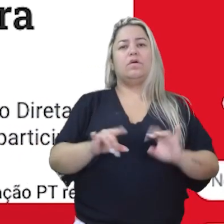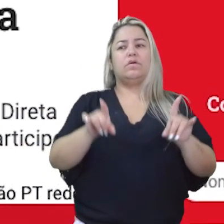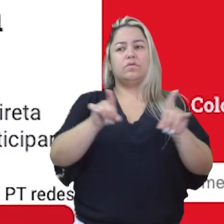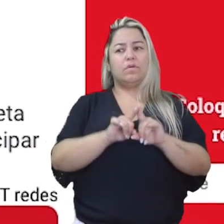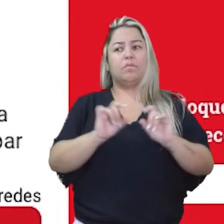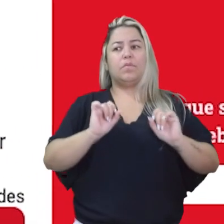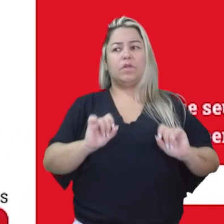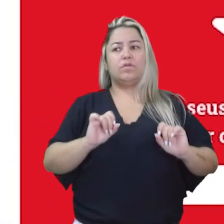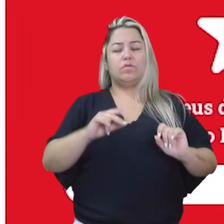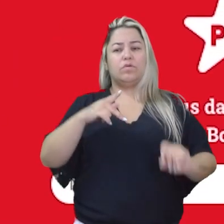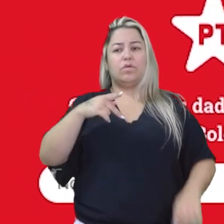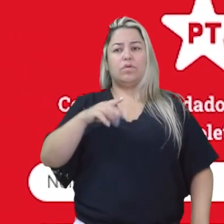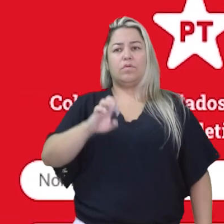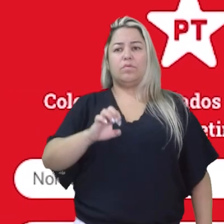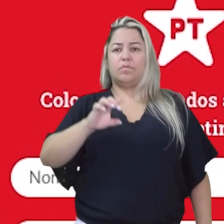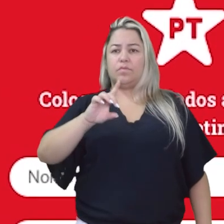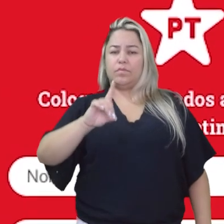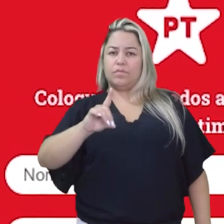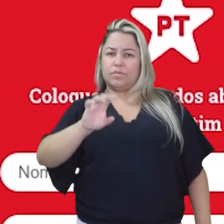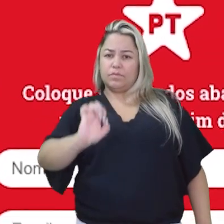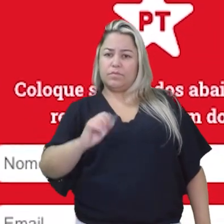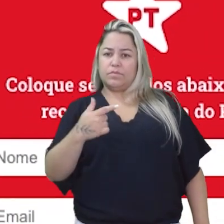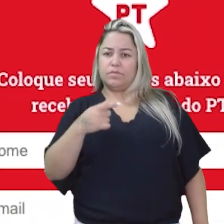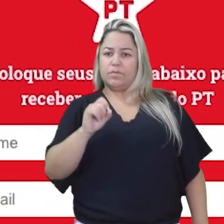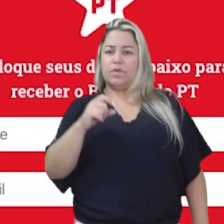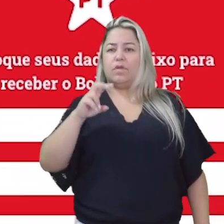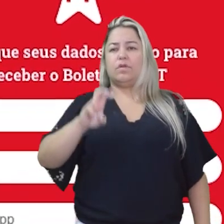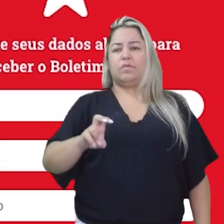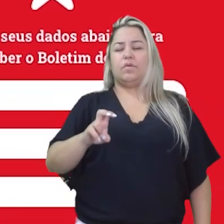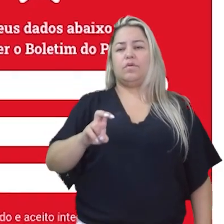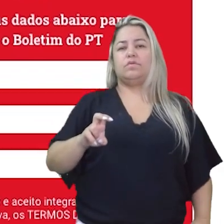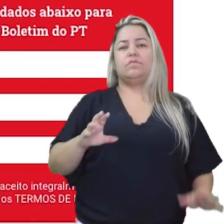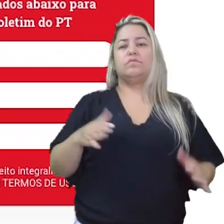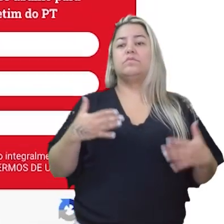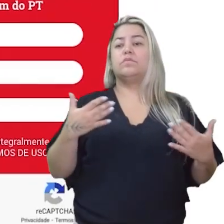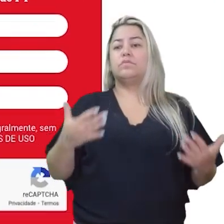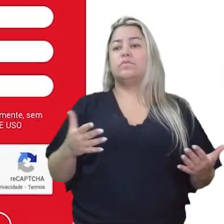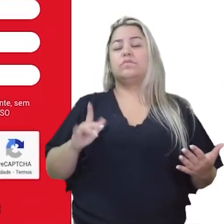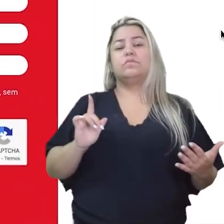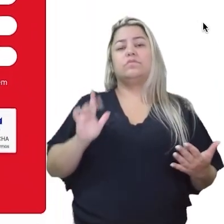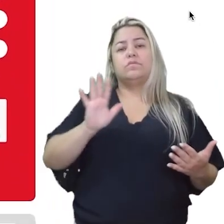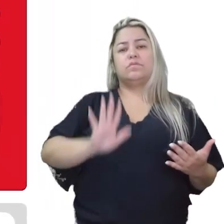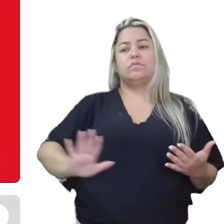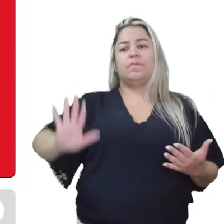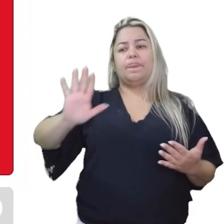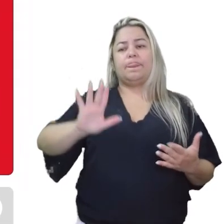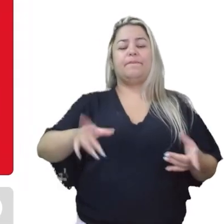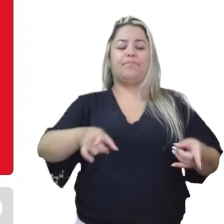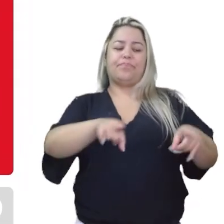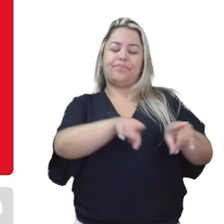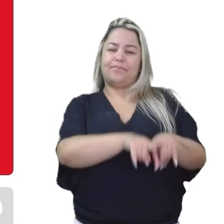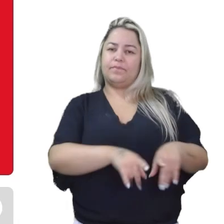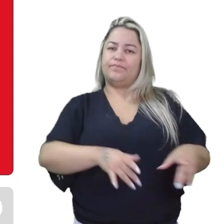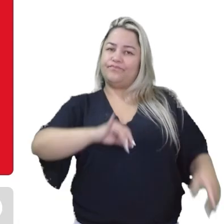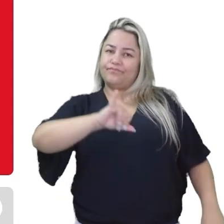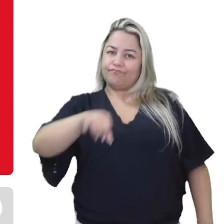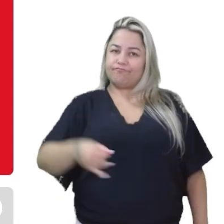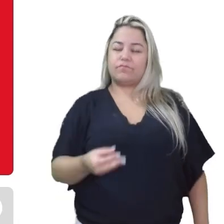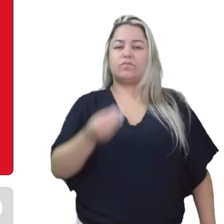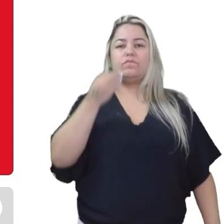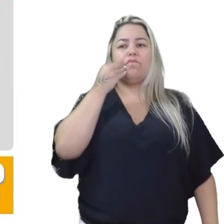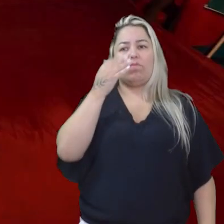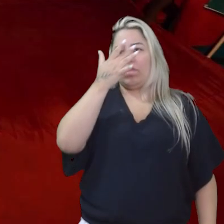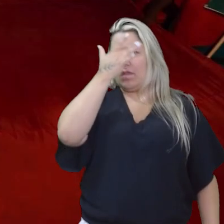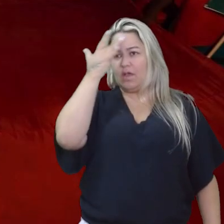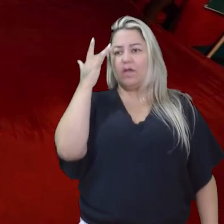do lançamento do PED 2025, o PT também deu início a uma campanha nacional de filiação para dar oportunidade